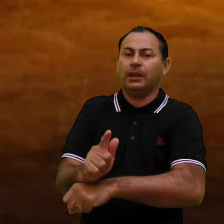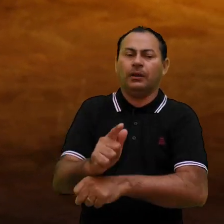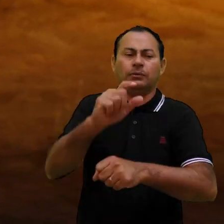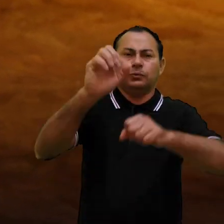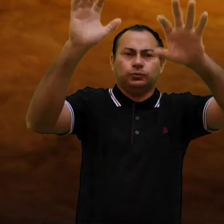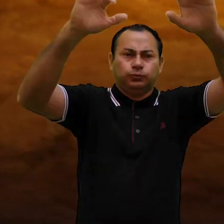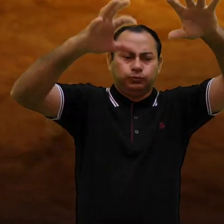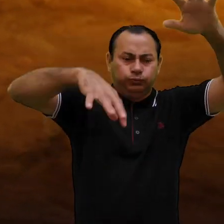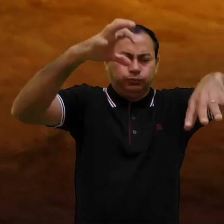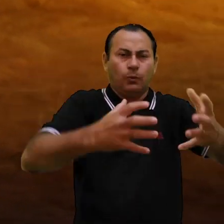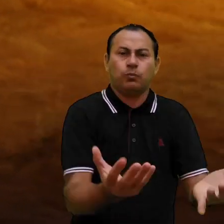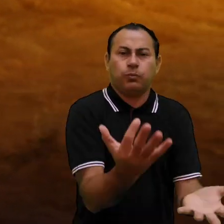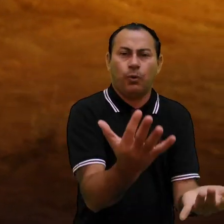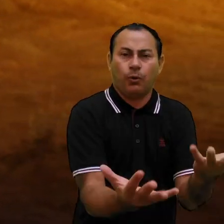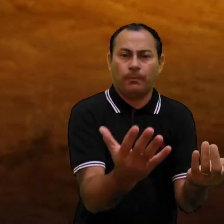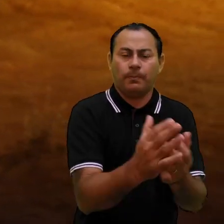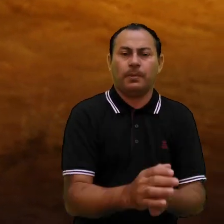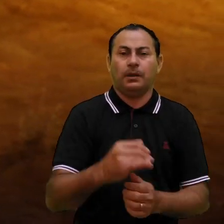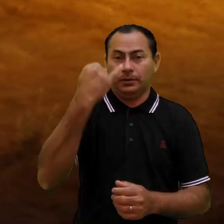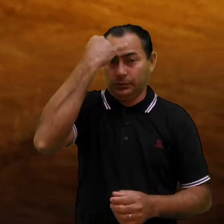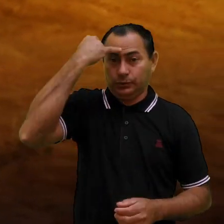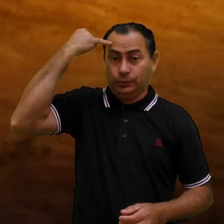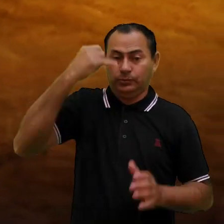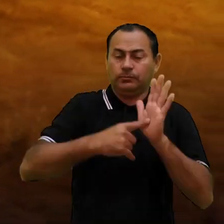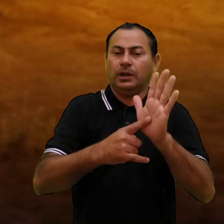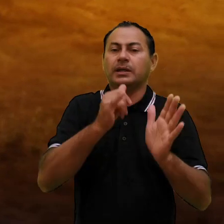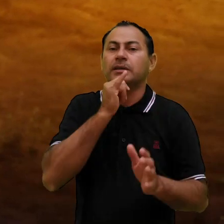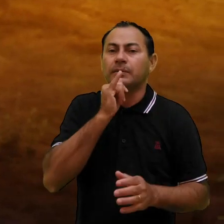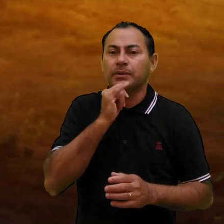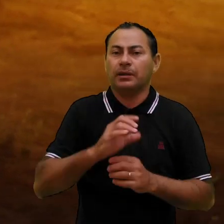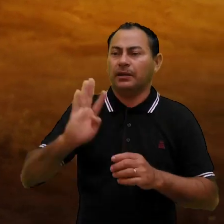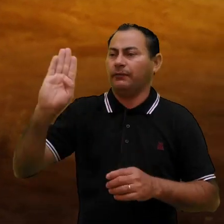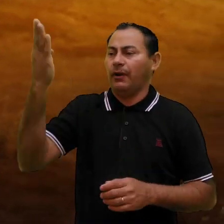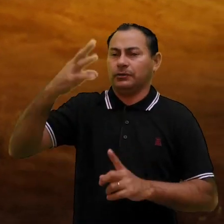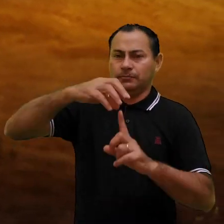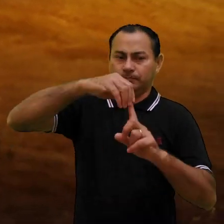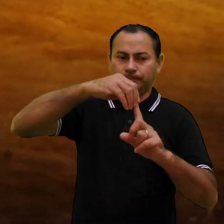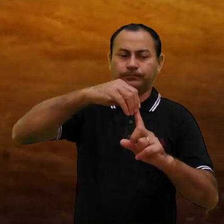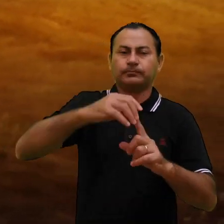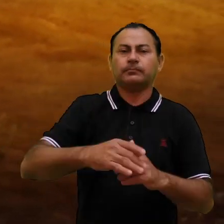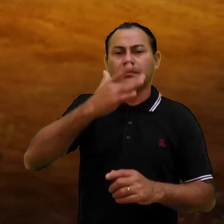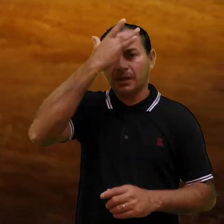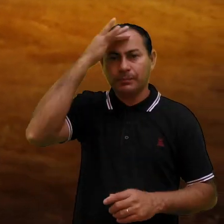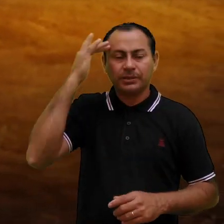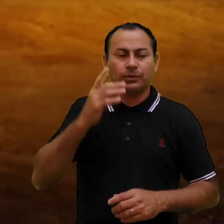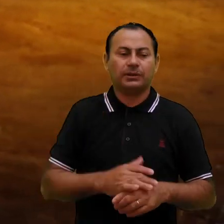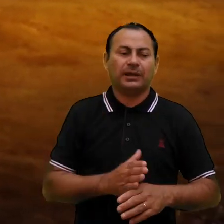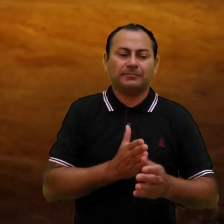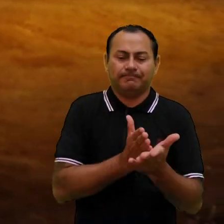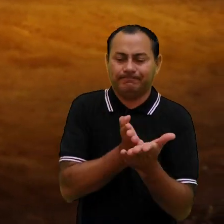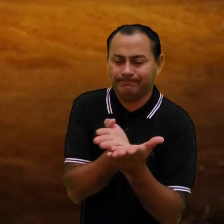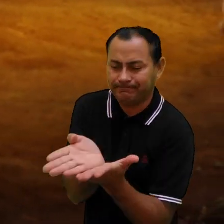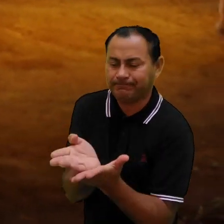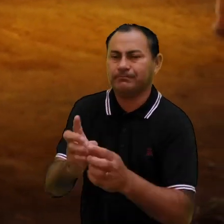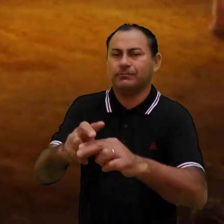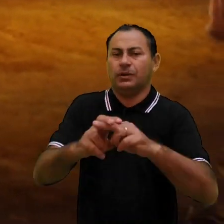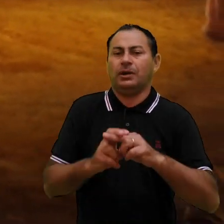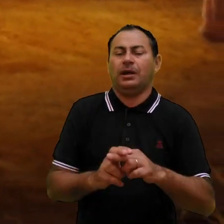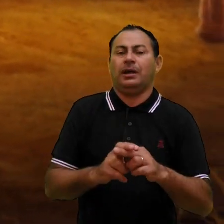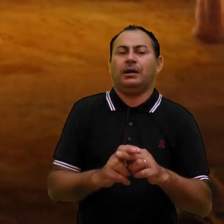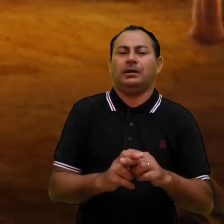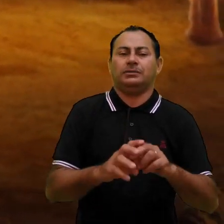enxofre. Judas deu estes exemplos para aqueles falsos mestres e para aqueles que estavam caindo por causa desse